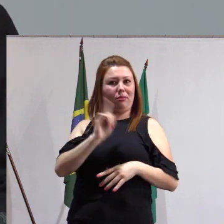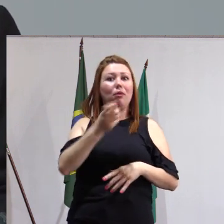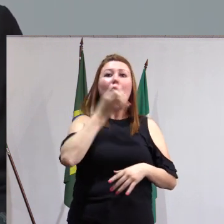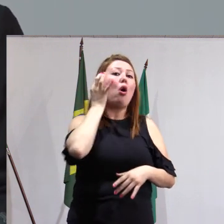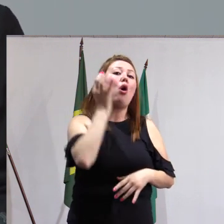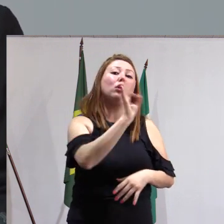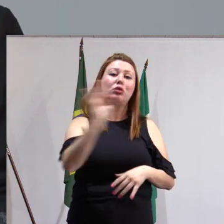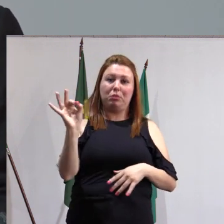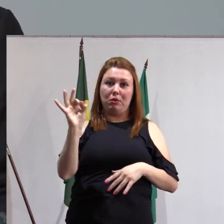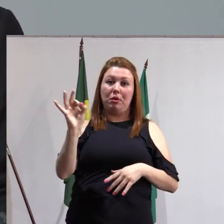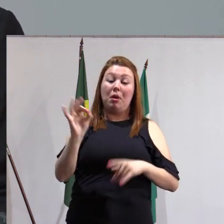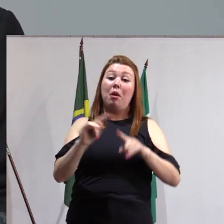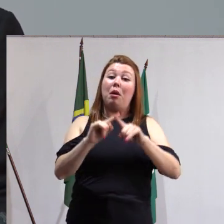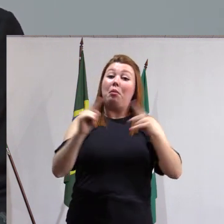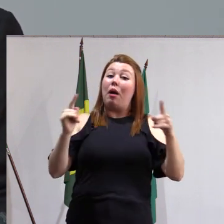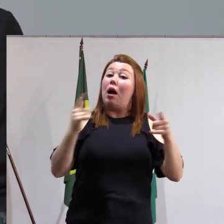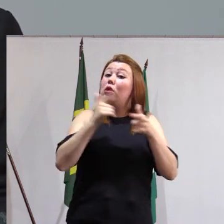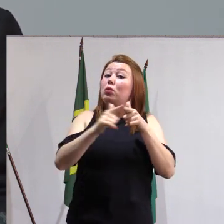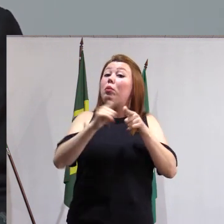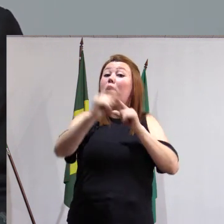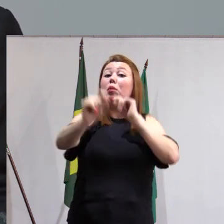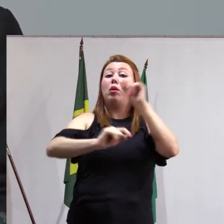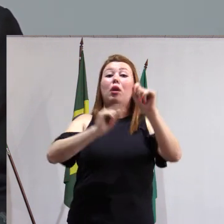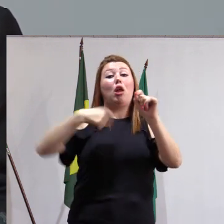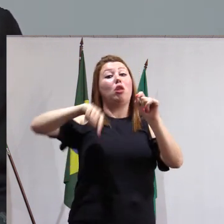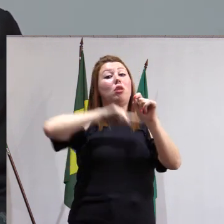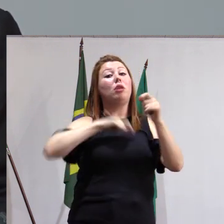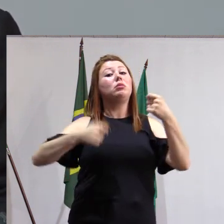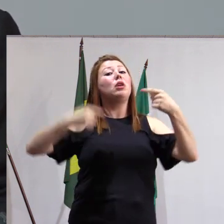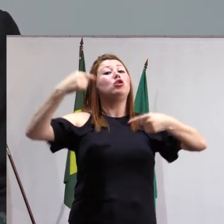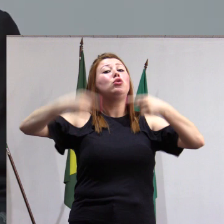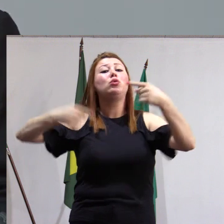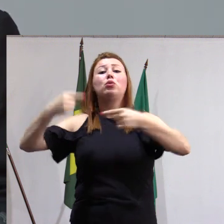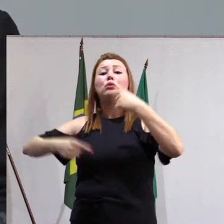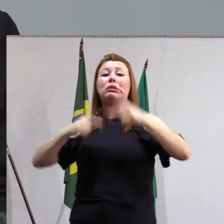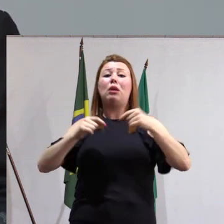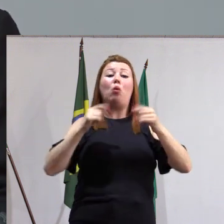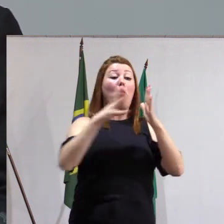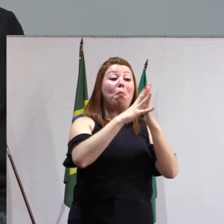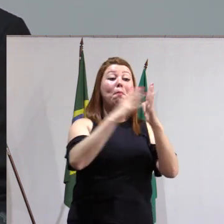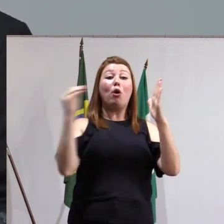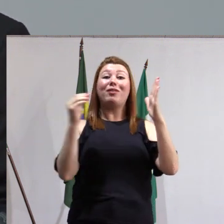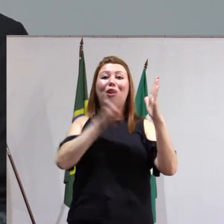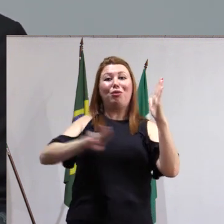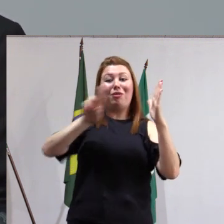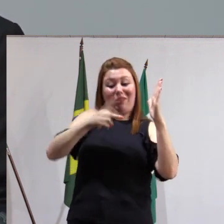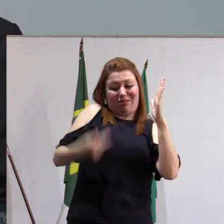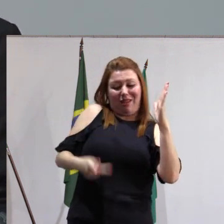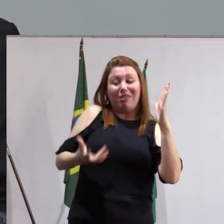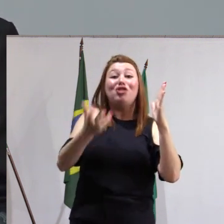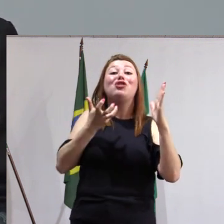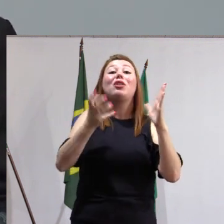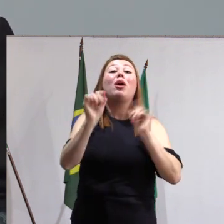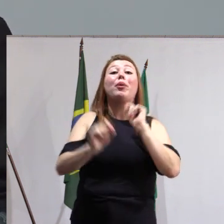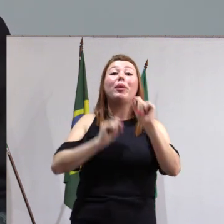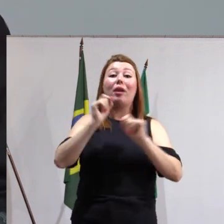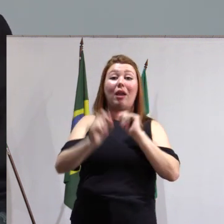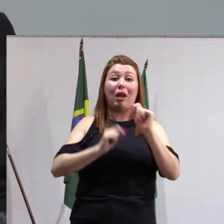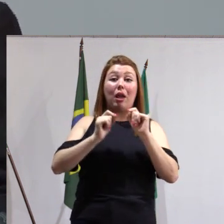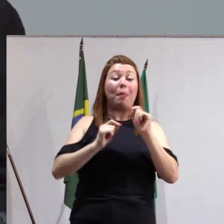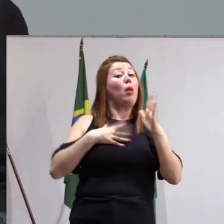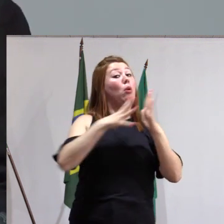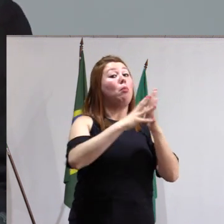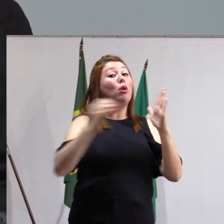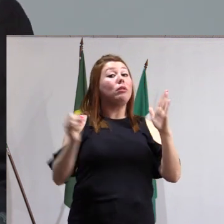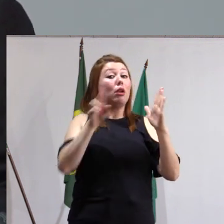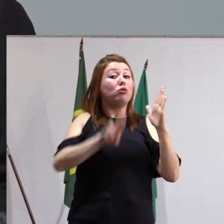O problema é que a gente tem que provocar uma discussão de que modelo de universidade que a gente quer. E, em especial, que modelo de universidade